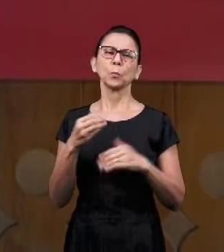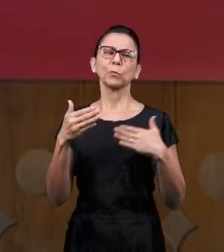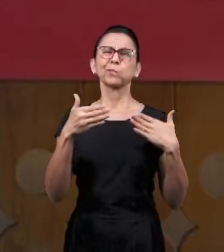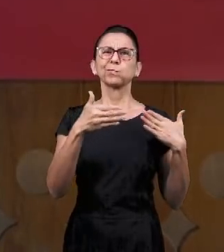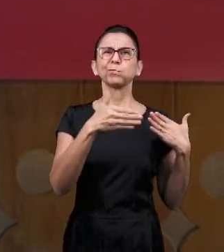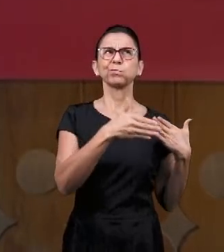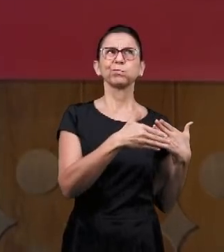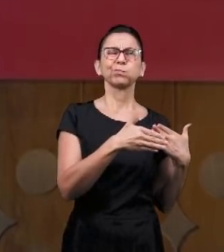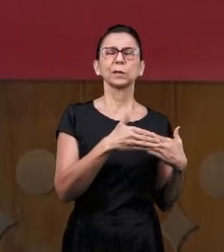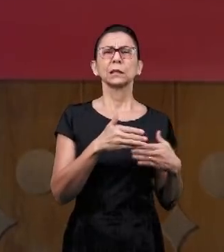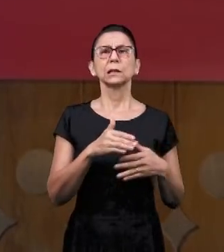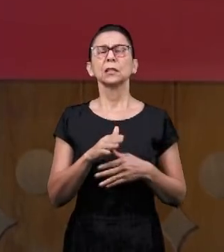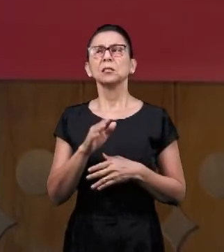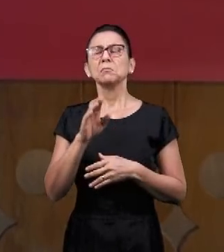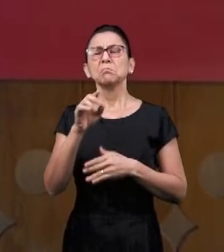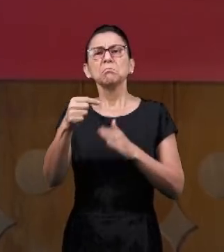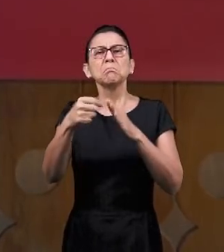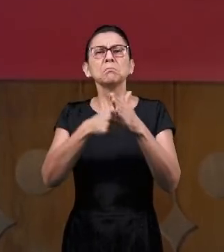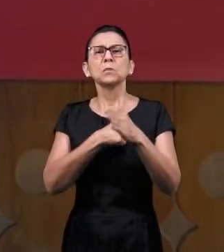o seguinte: